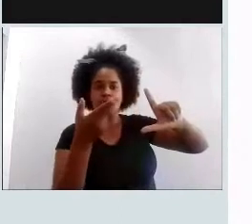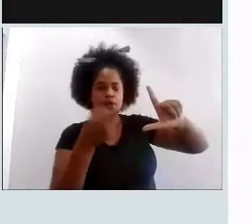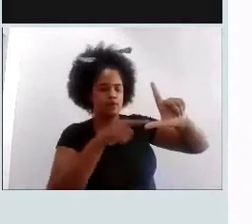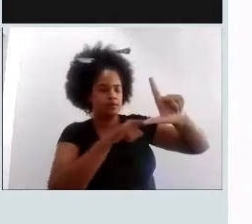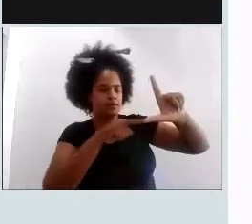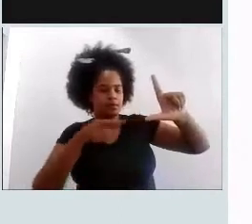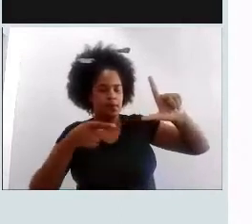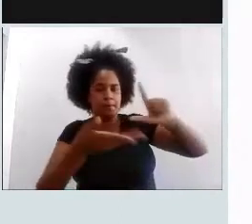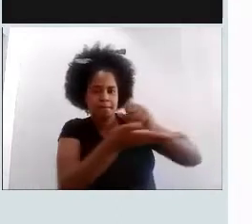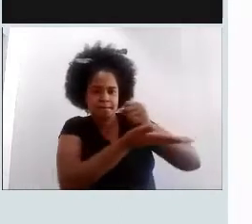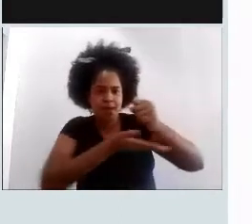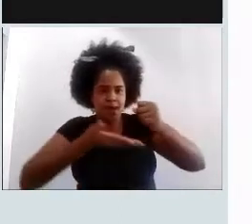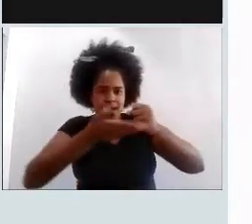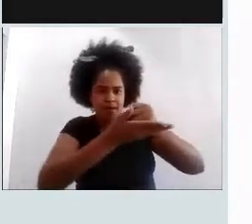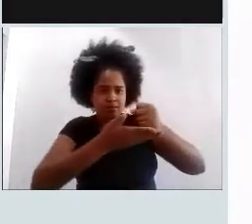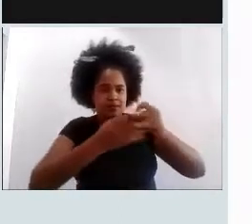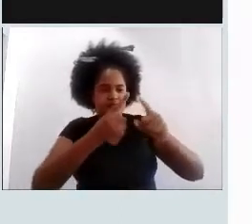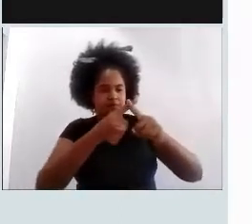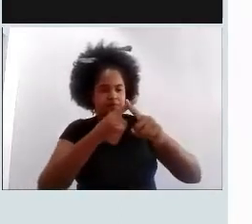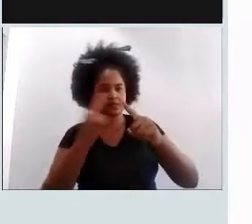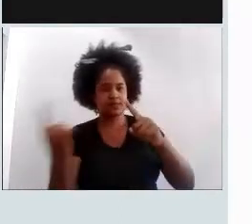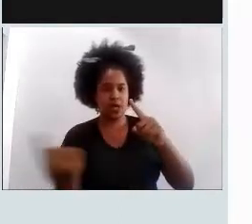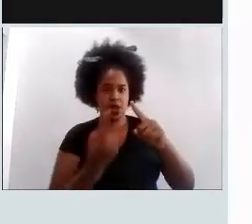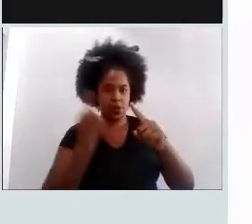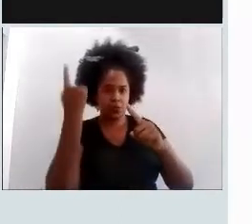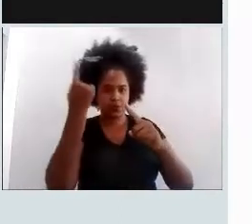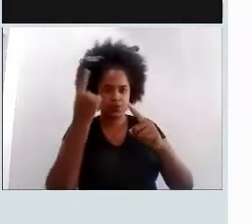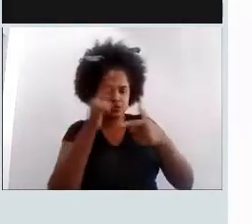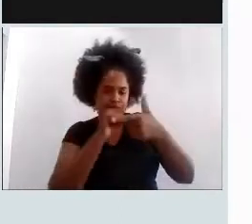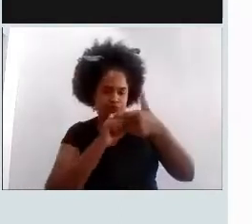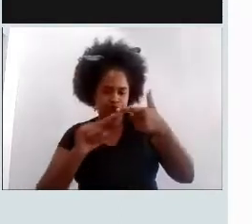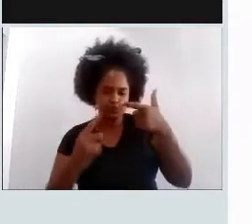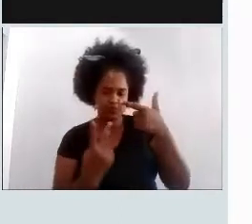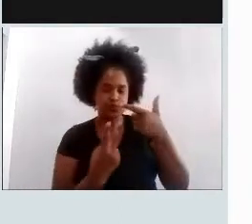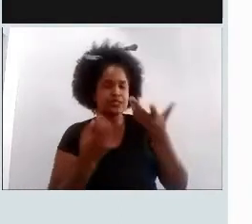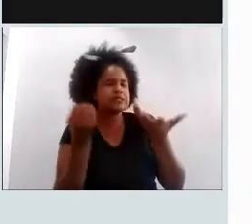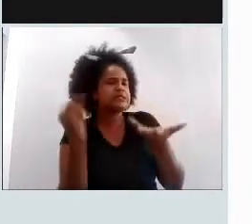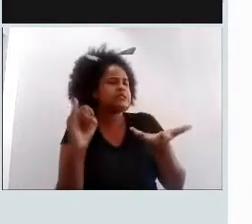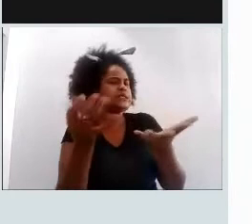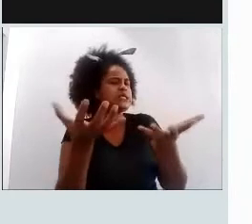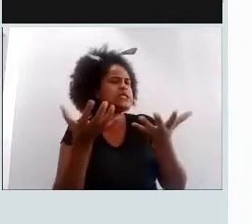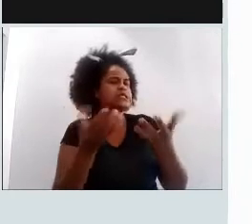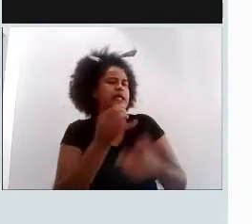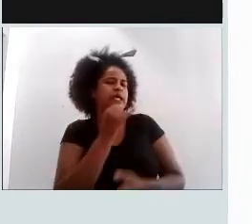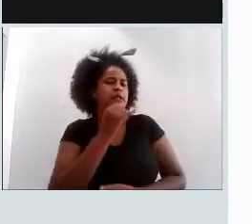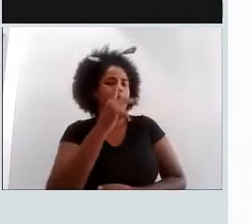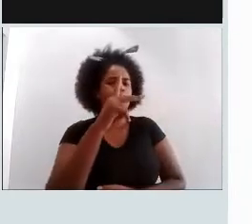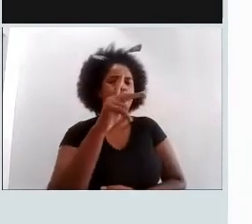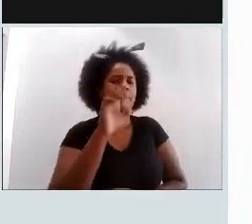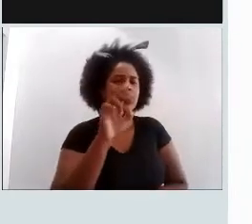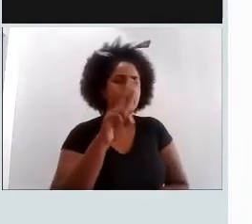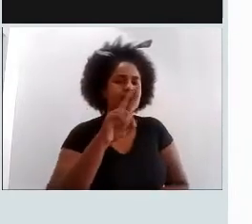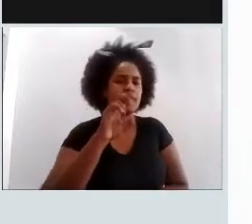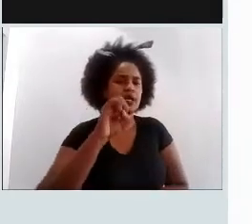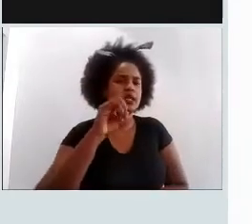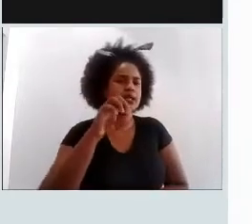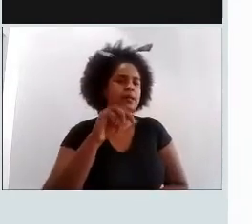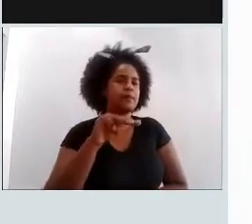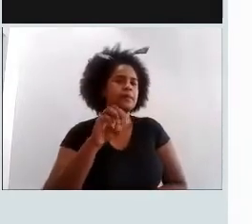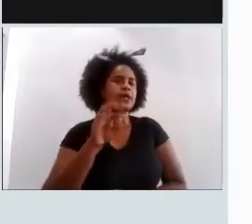dividido por 2. Todo mundo conhece isso, né? E se nós quisermos medir o perímetro daquele